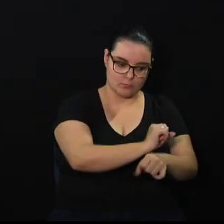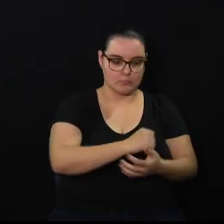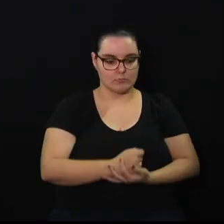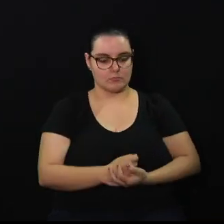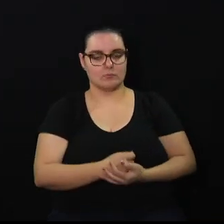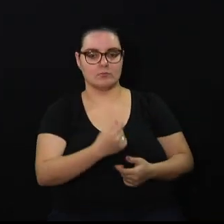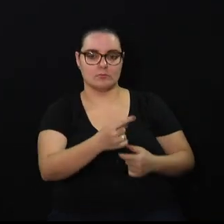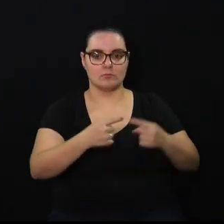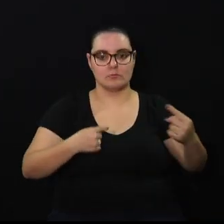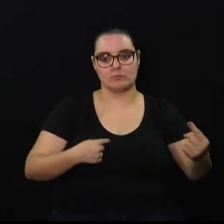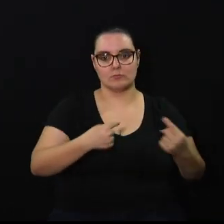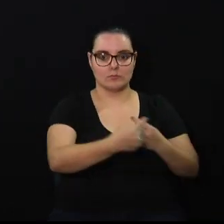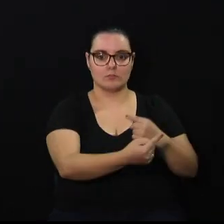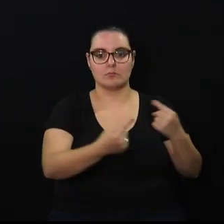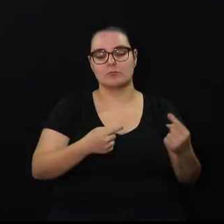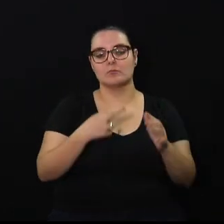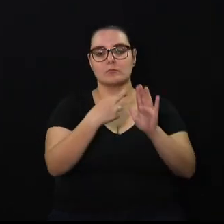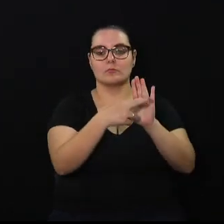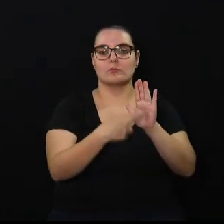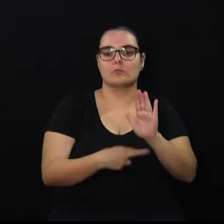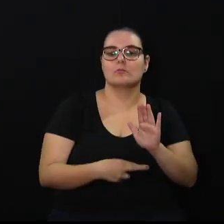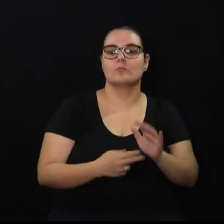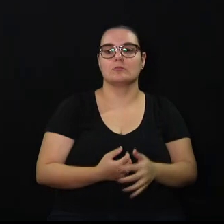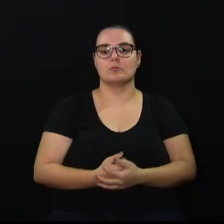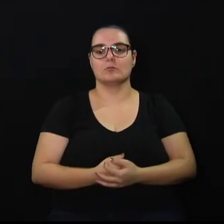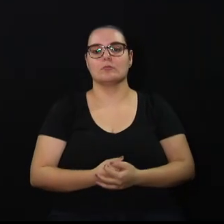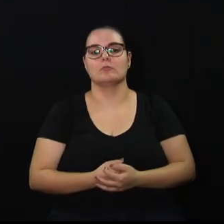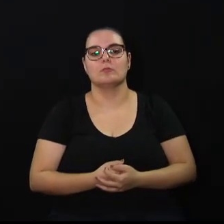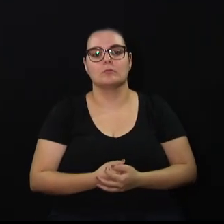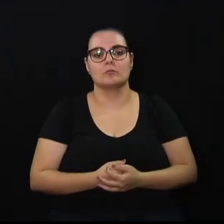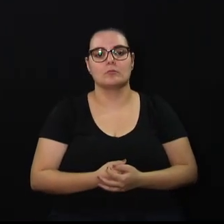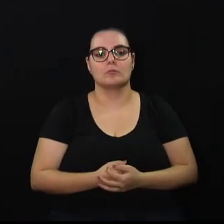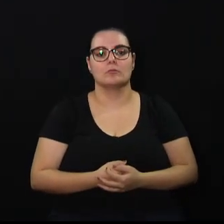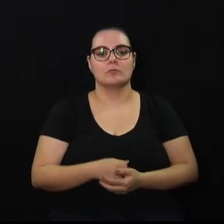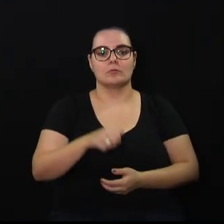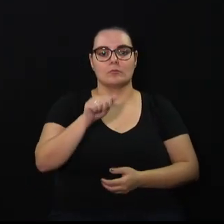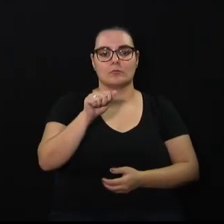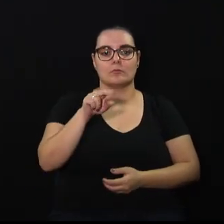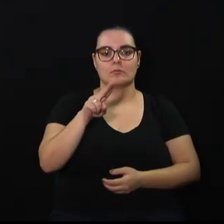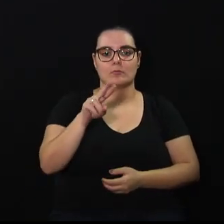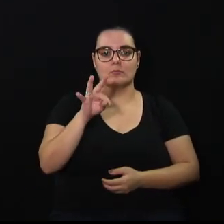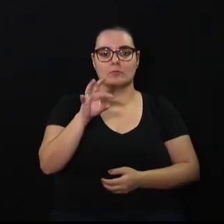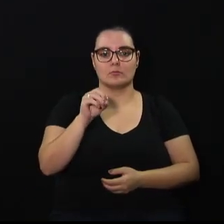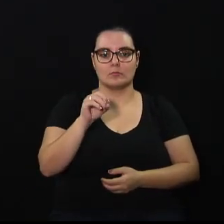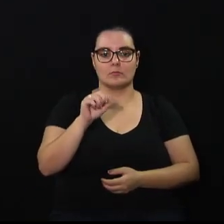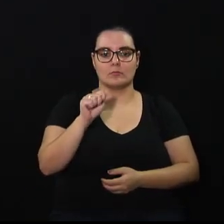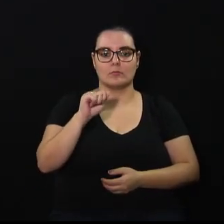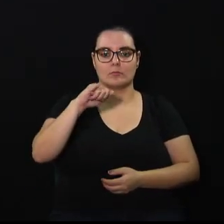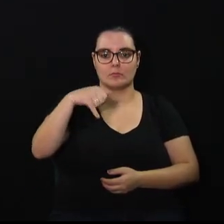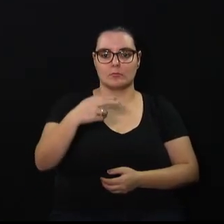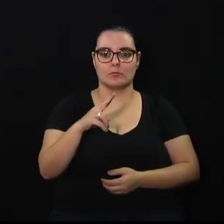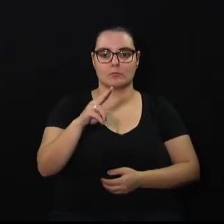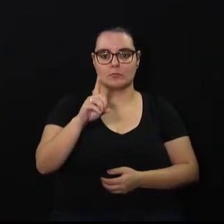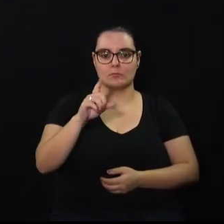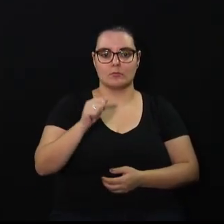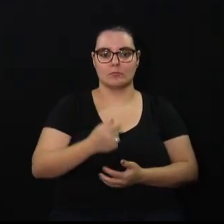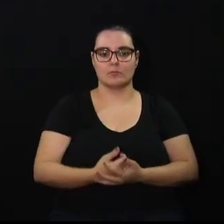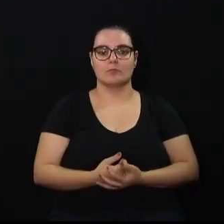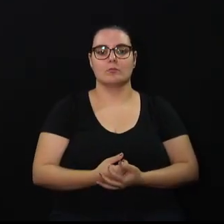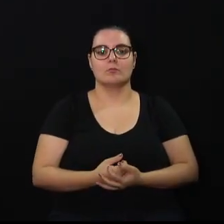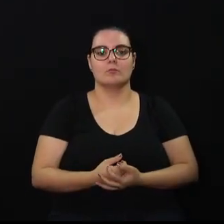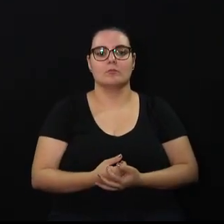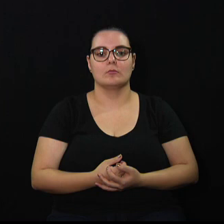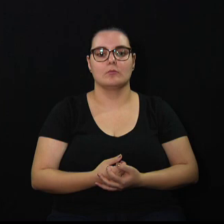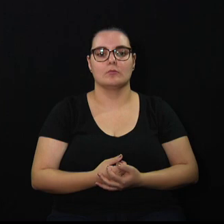regras do jogo e por aí vai autoajuda a gente dá o nome de autoajuda as